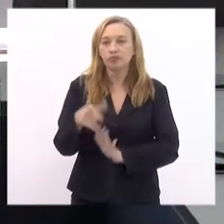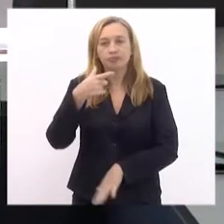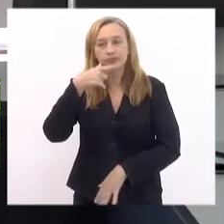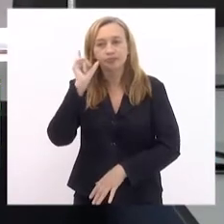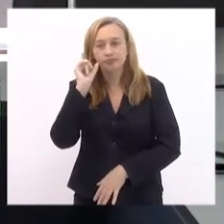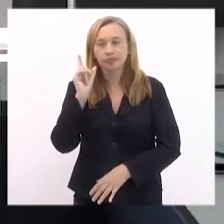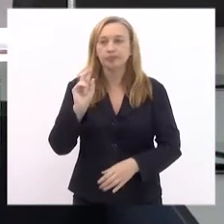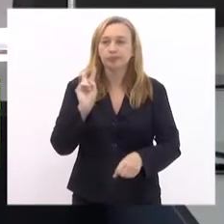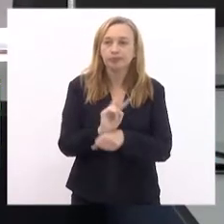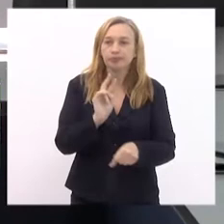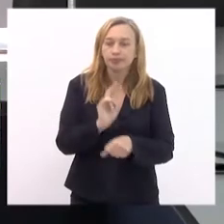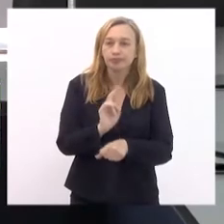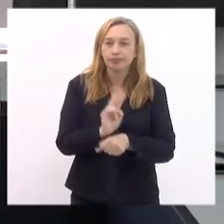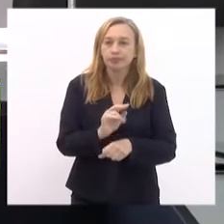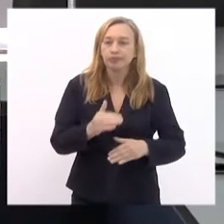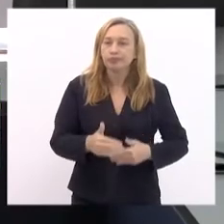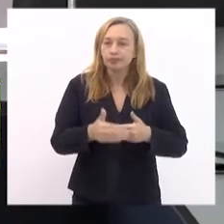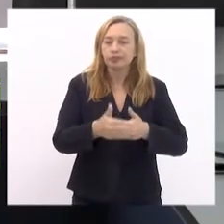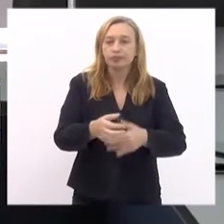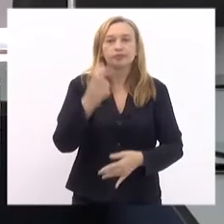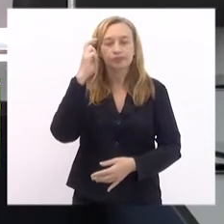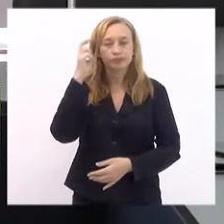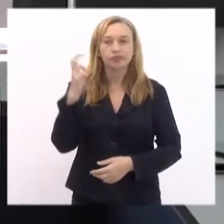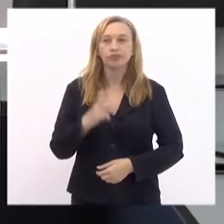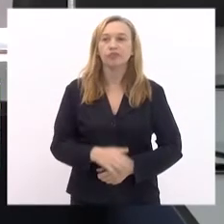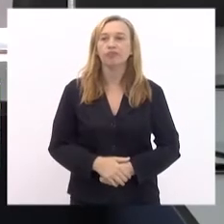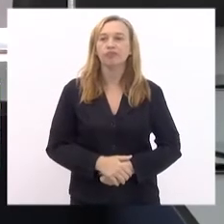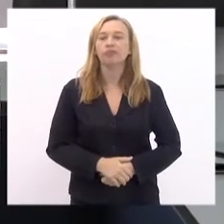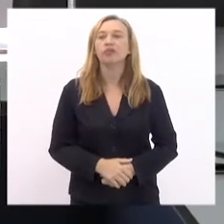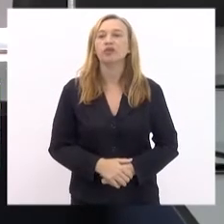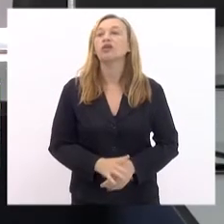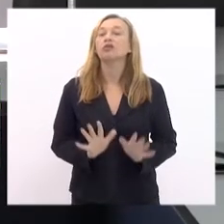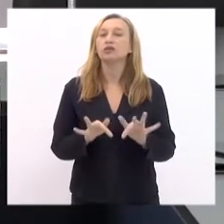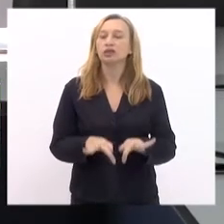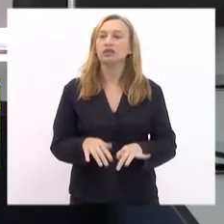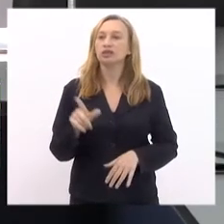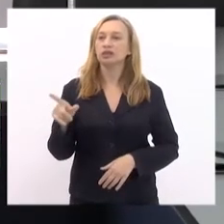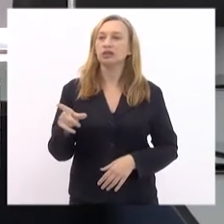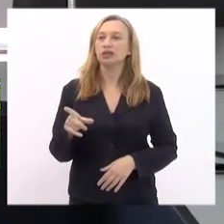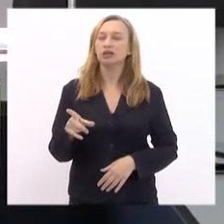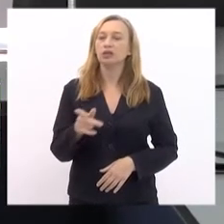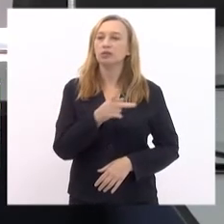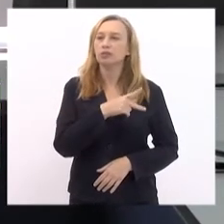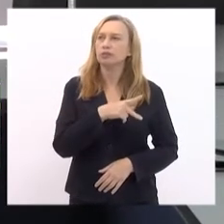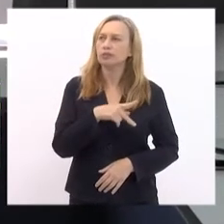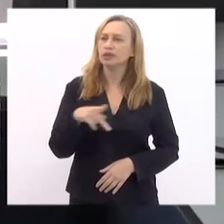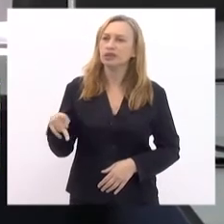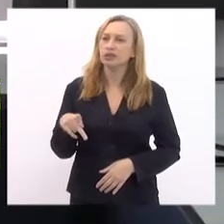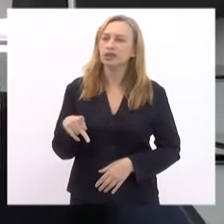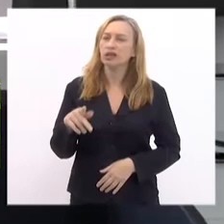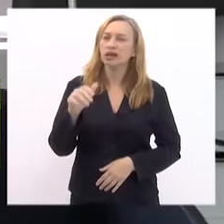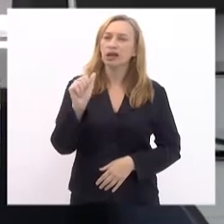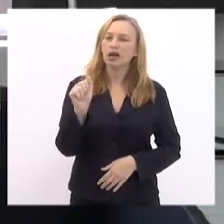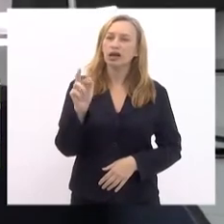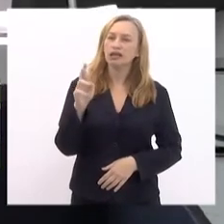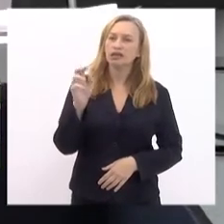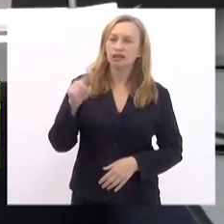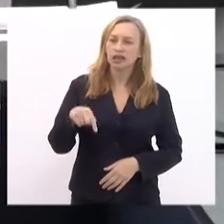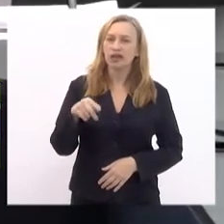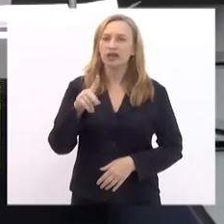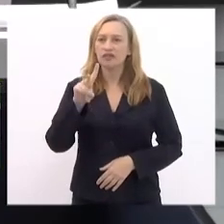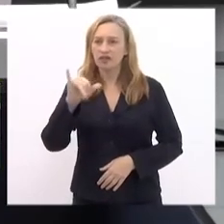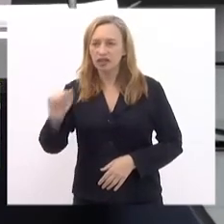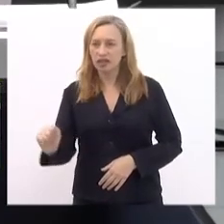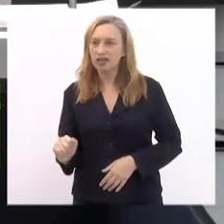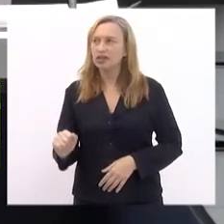preservação, que a gente precisa avançar nessa cultura. E eu estou fechando aqui com o presidente André Vila, para a gente fazer essa